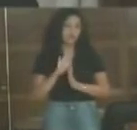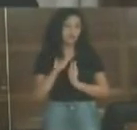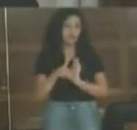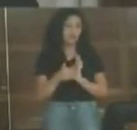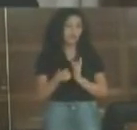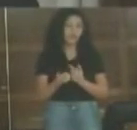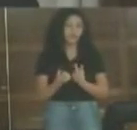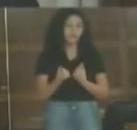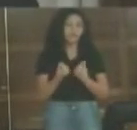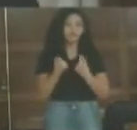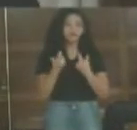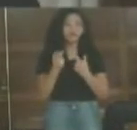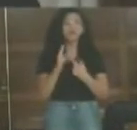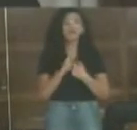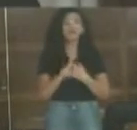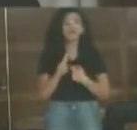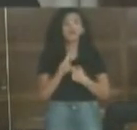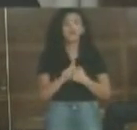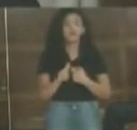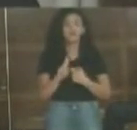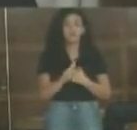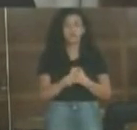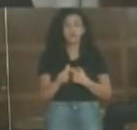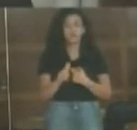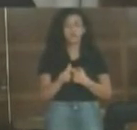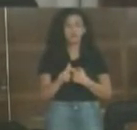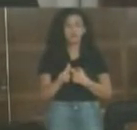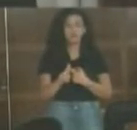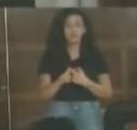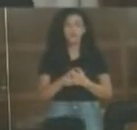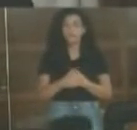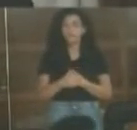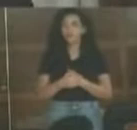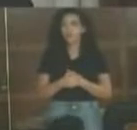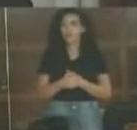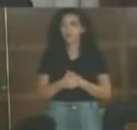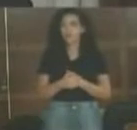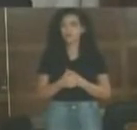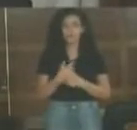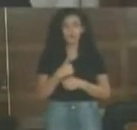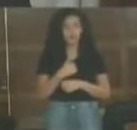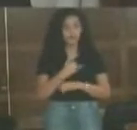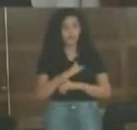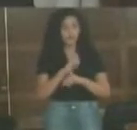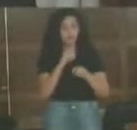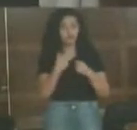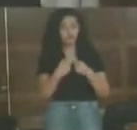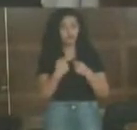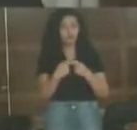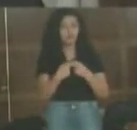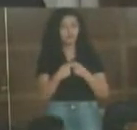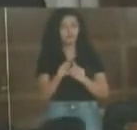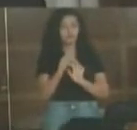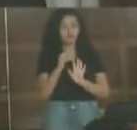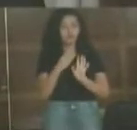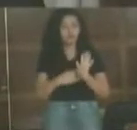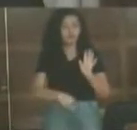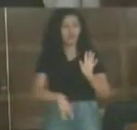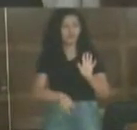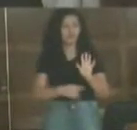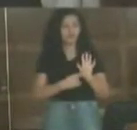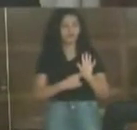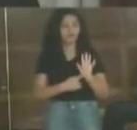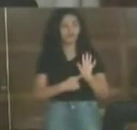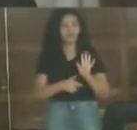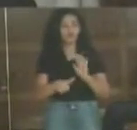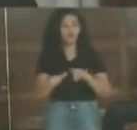dinheiro e gastando, não investindo, infelizmente. E digo isso porque, segundo o Cadastro Geral de